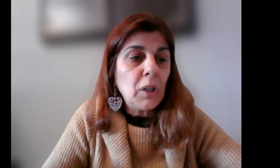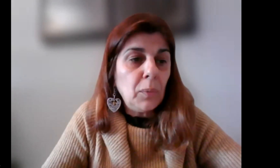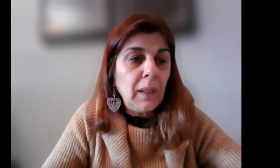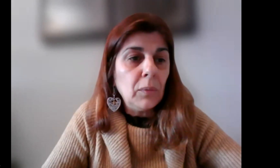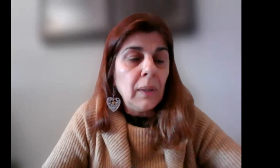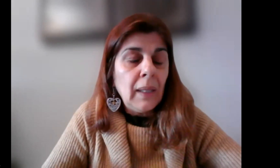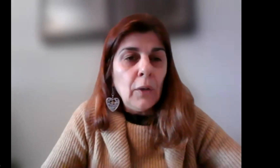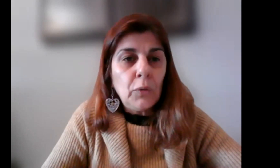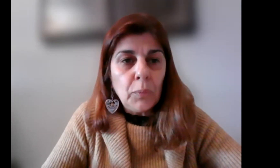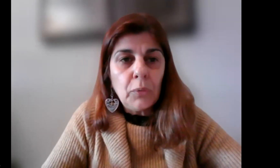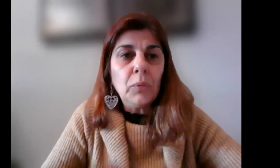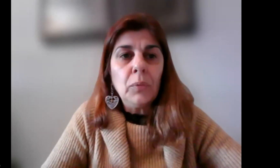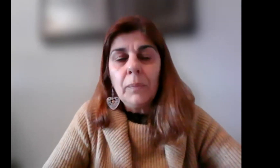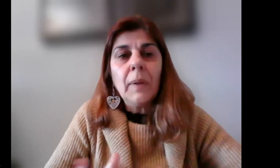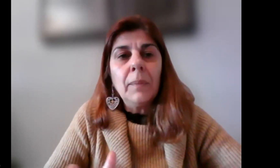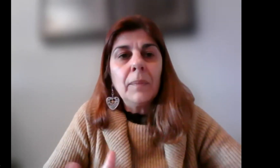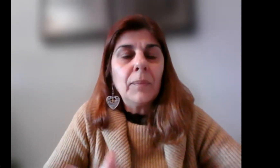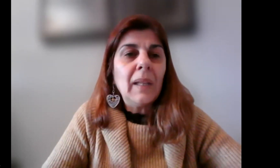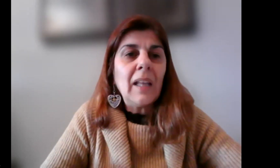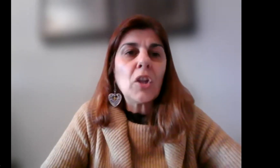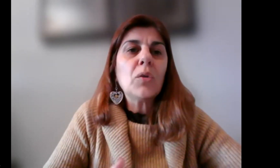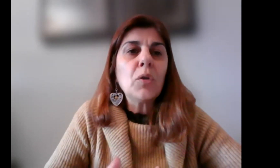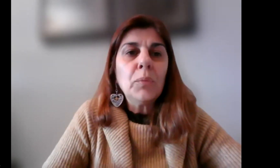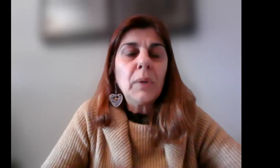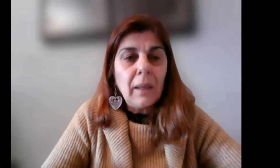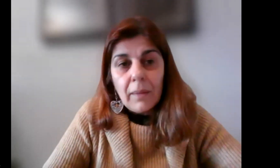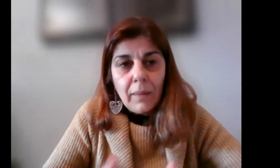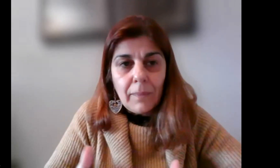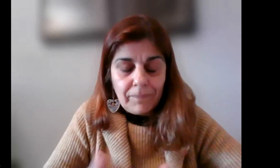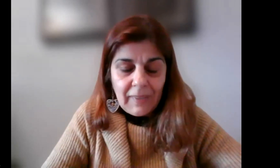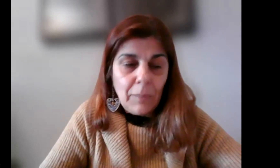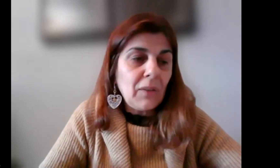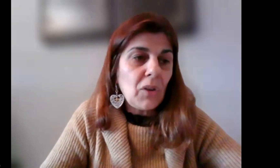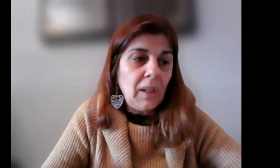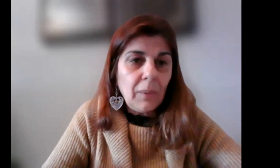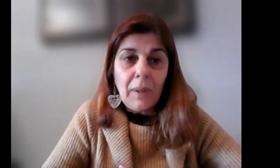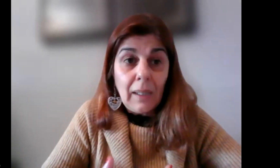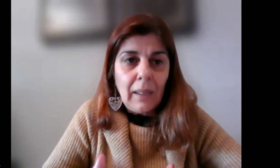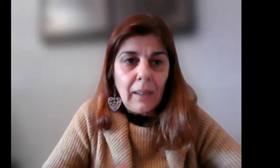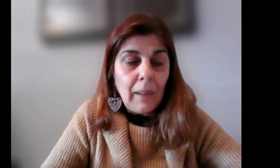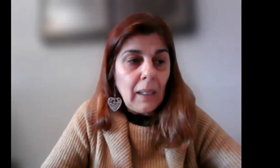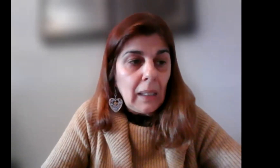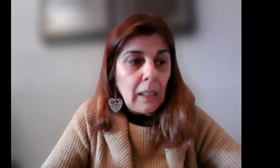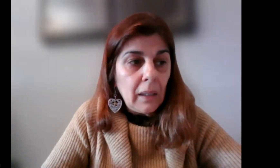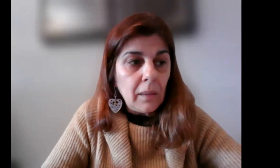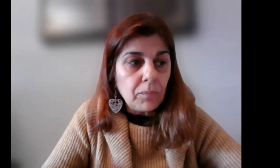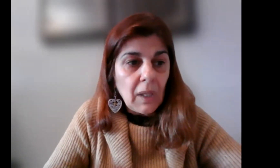foi constituído, sobretudo, portanto, estas questões do bullying sempre existiram